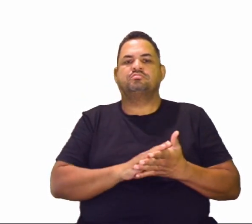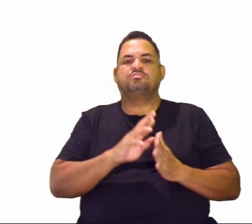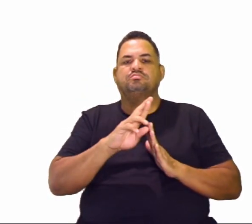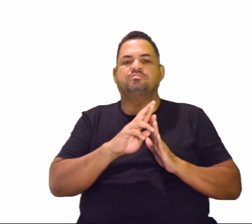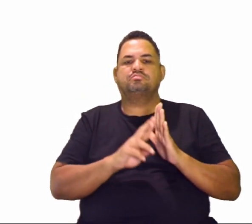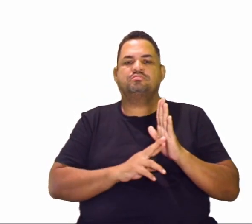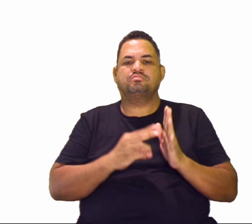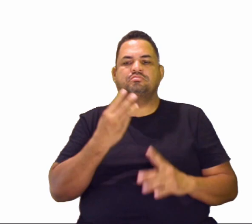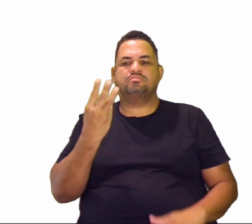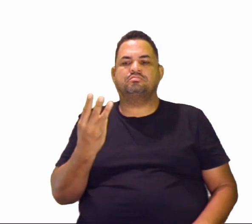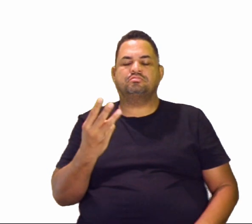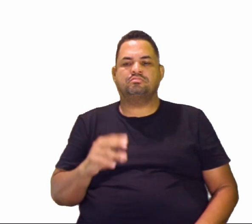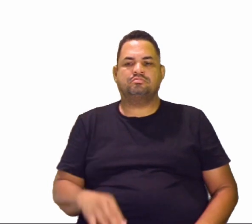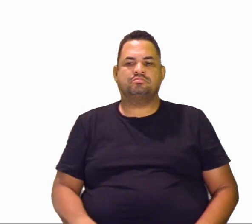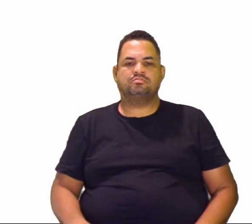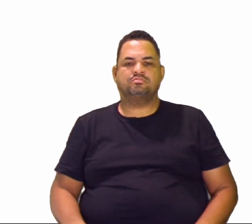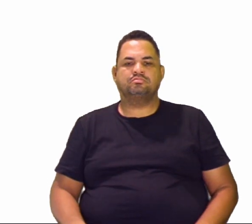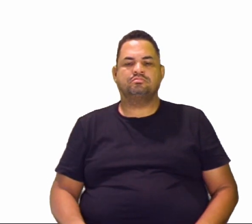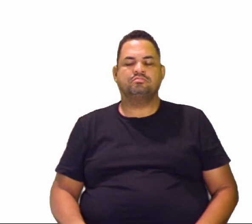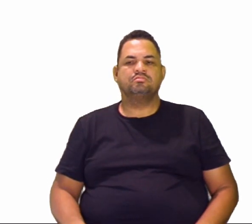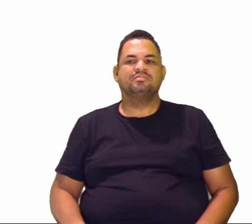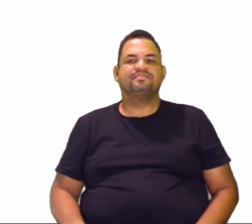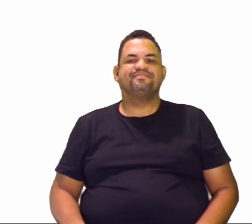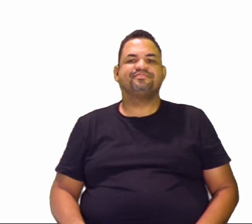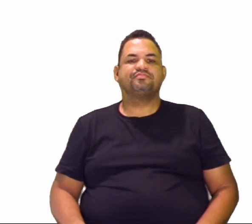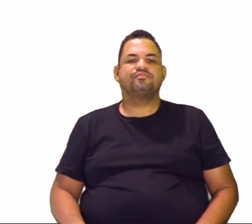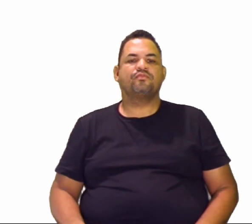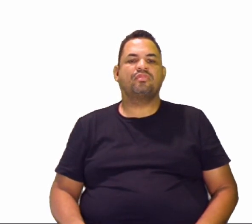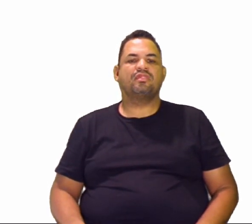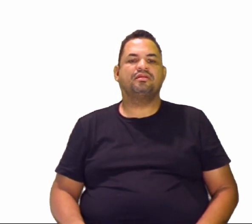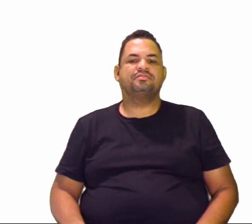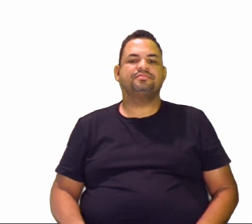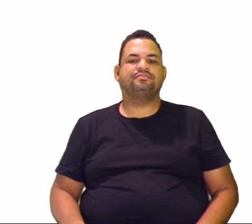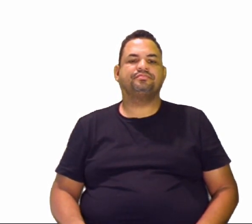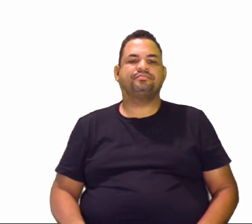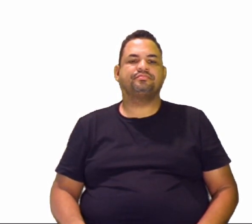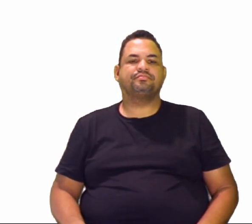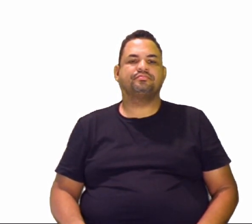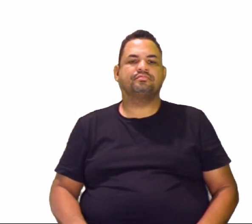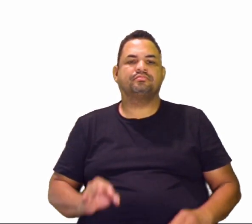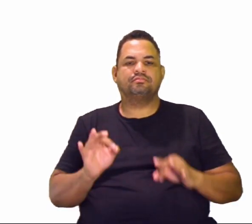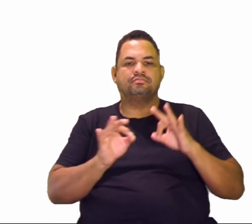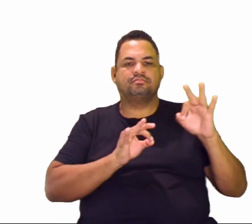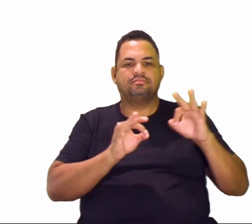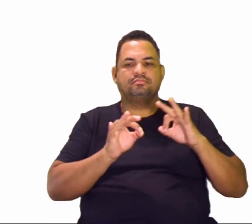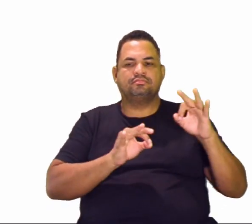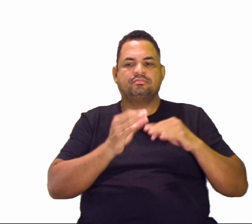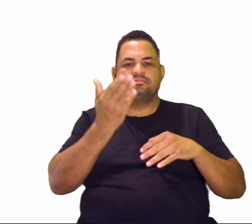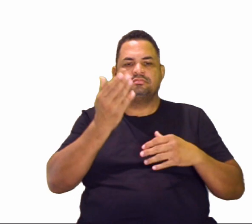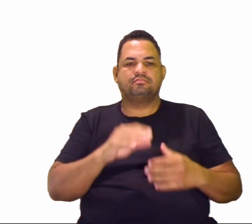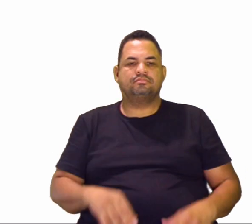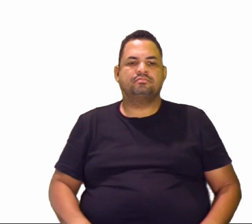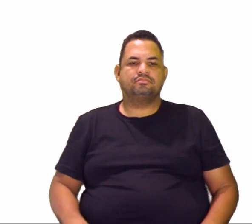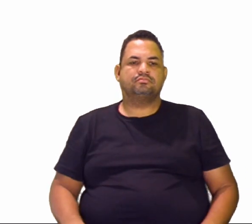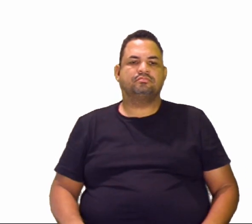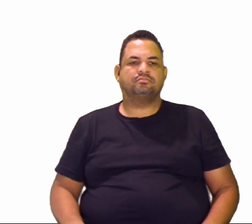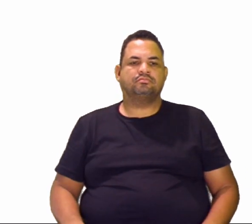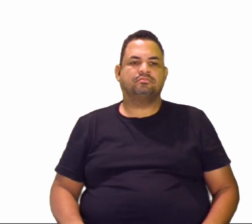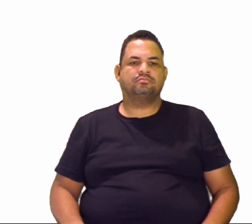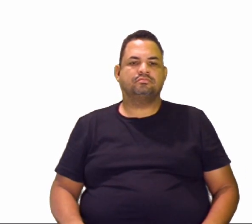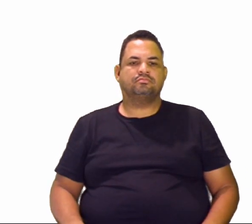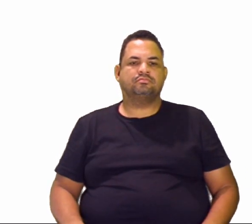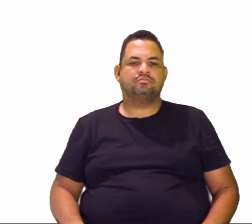de 3 e colocando unidade debaixo de unidade. Então, 32 gramas, eu